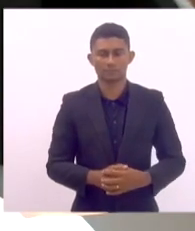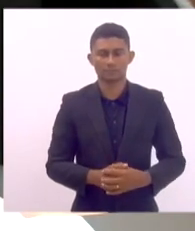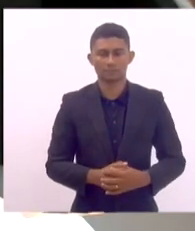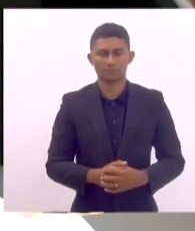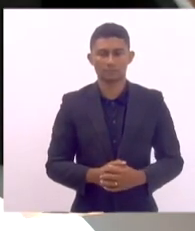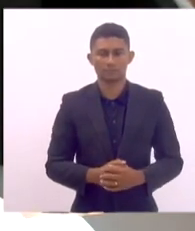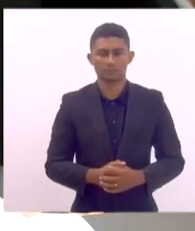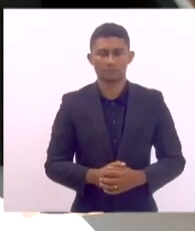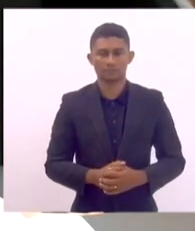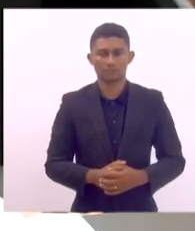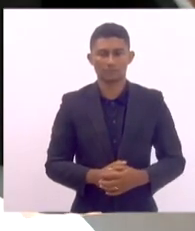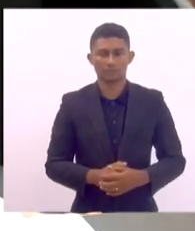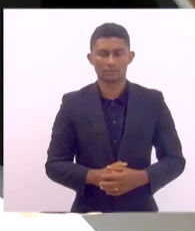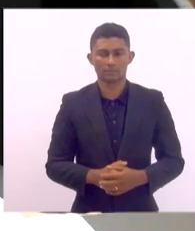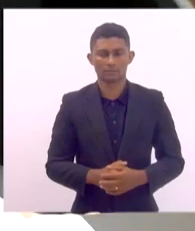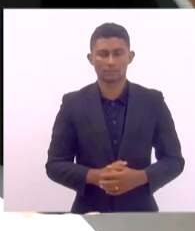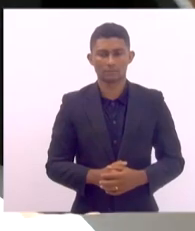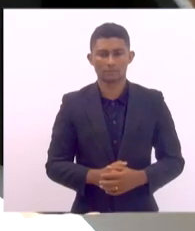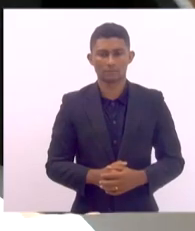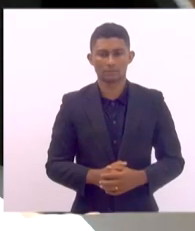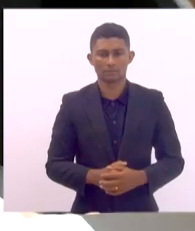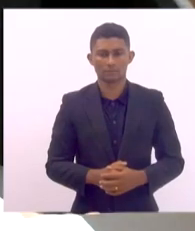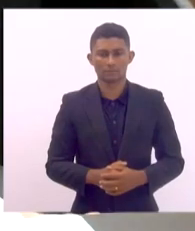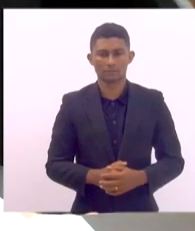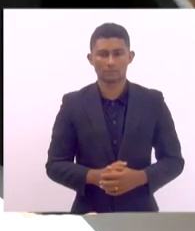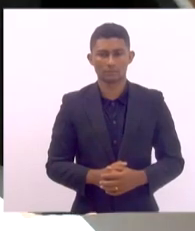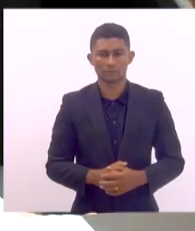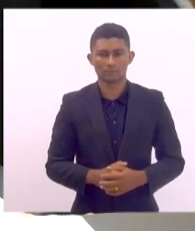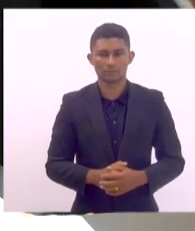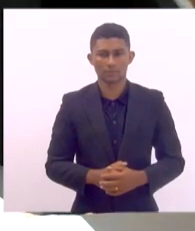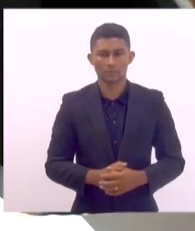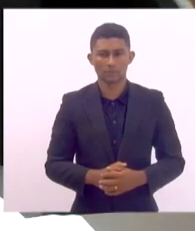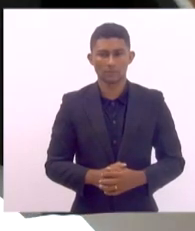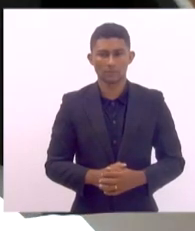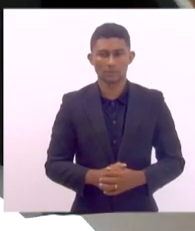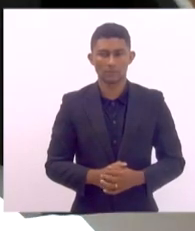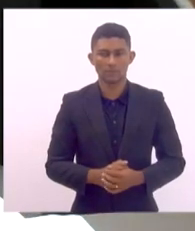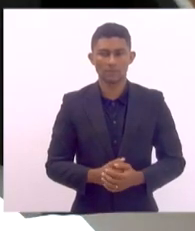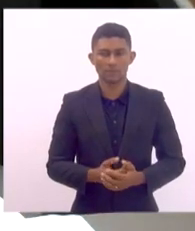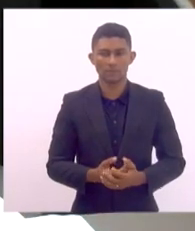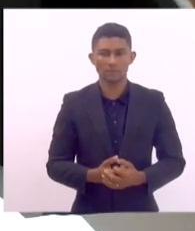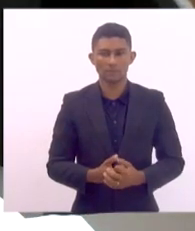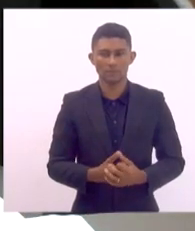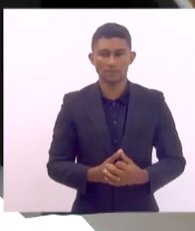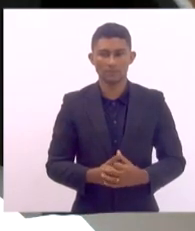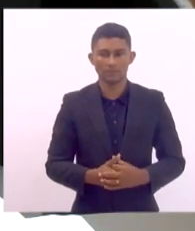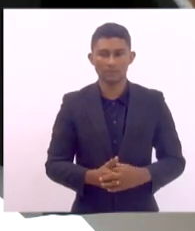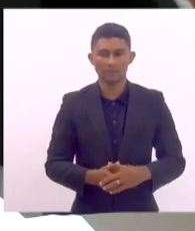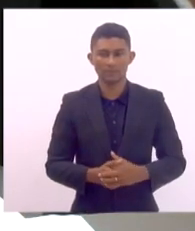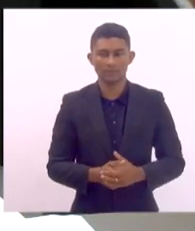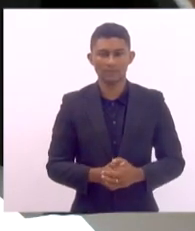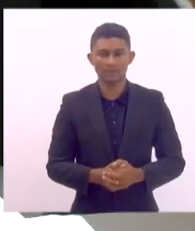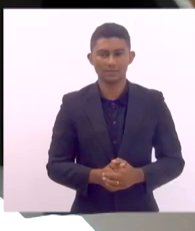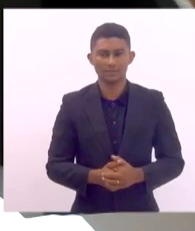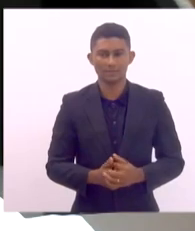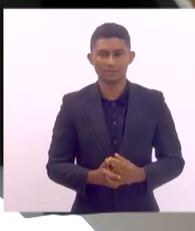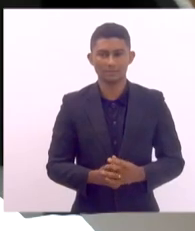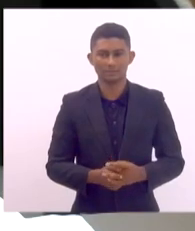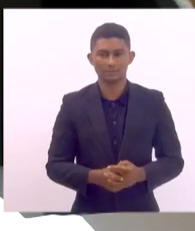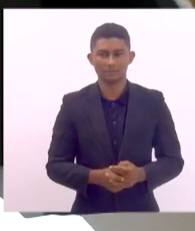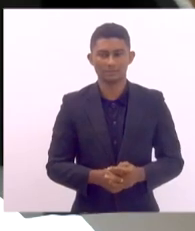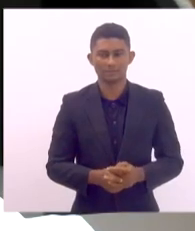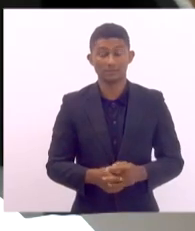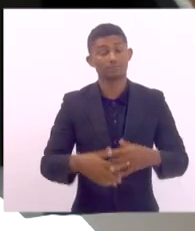É. Só para o aumento. E o ordenador para enquadrar no meio do caminho? Então é